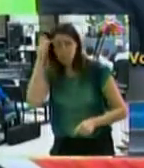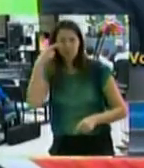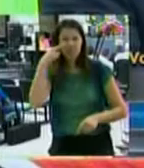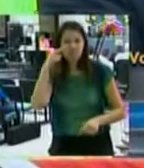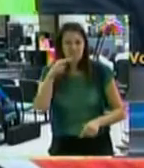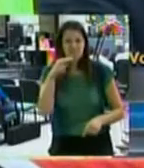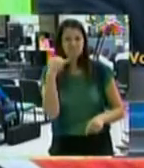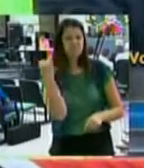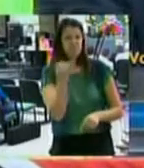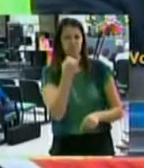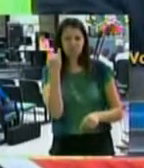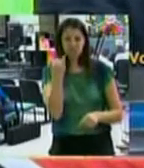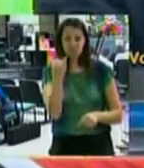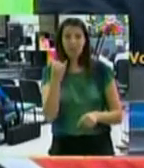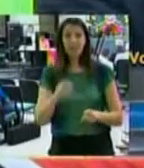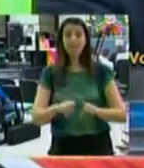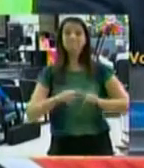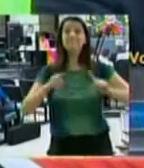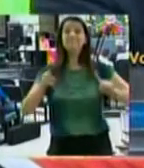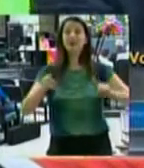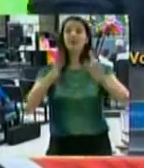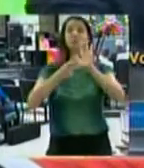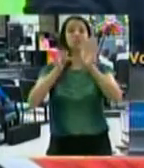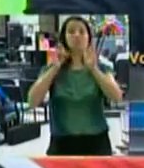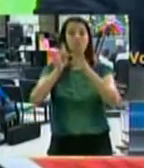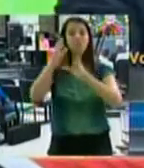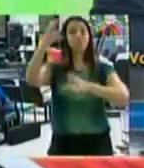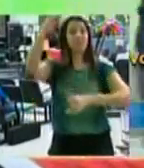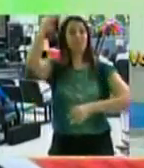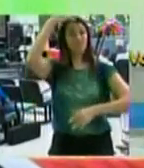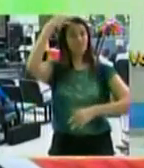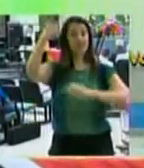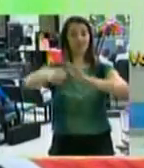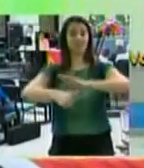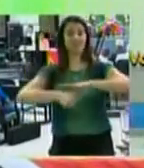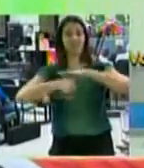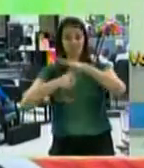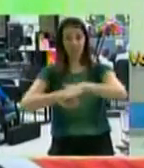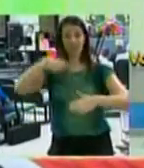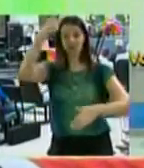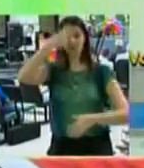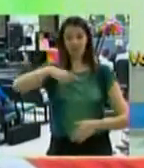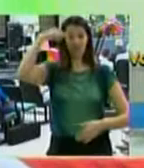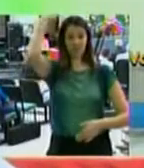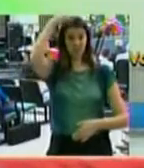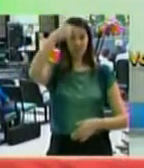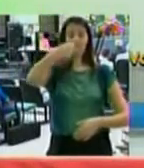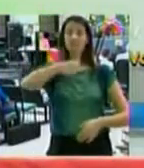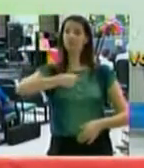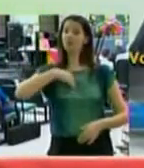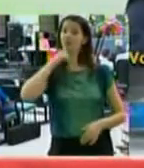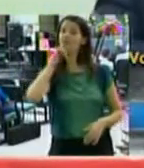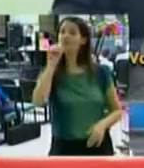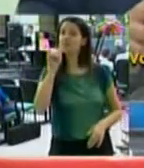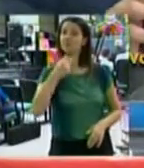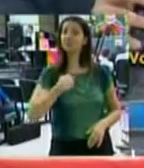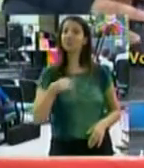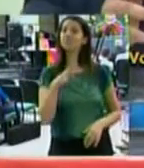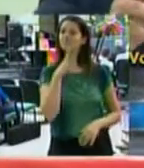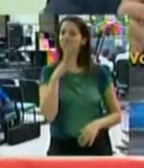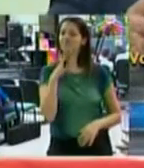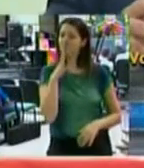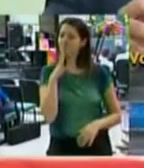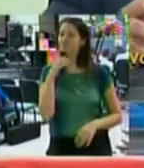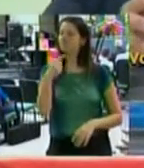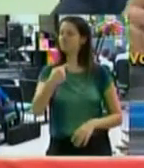aquele que reina, que exerce autoridade, que é santo, está dizendo: eu conheço, eu conheço,